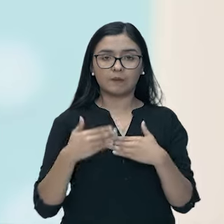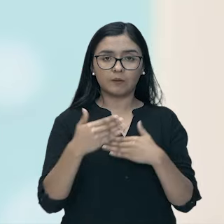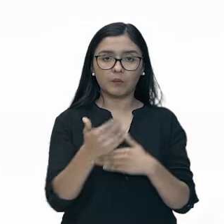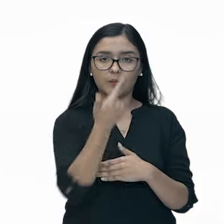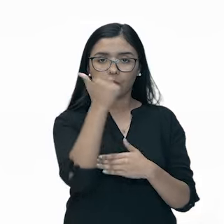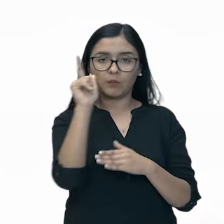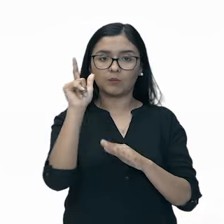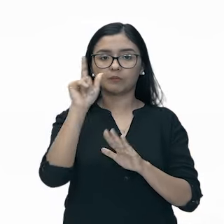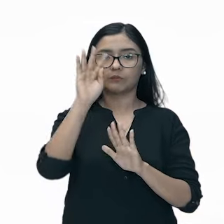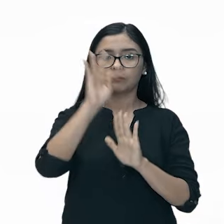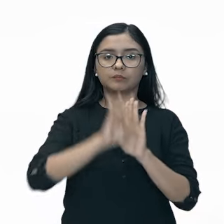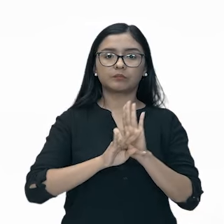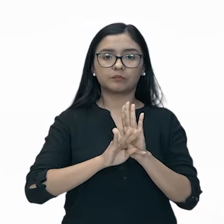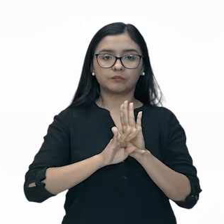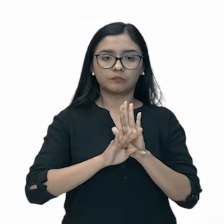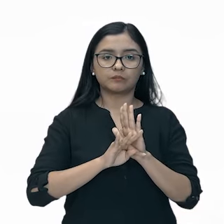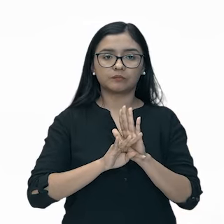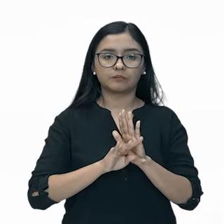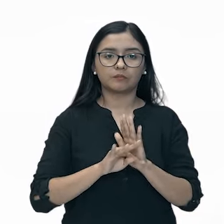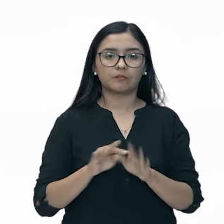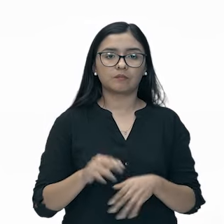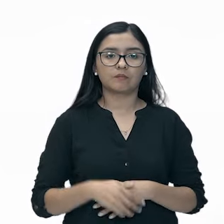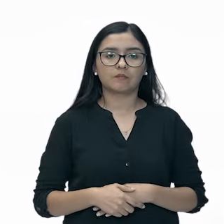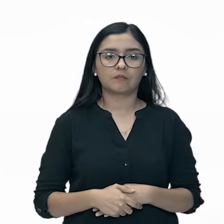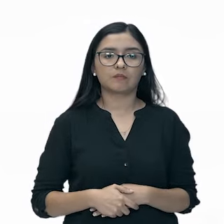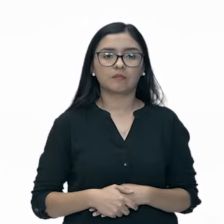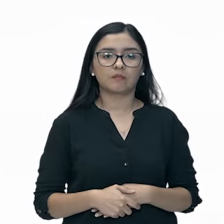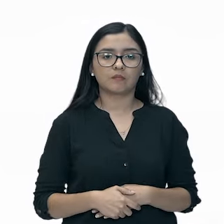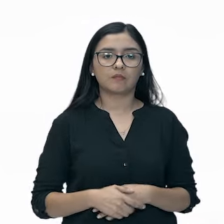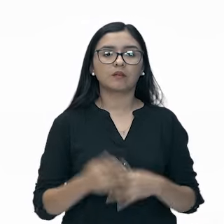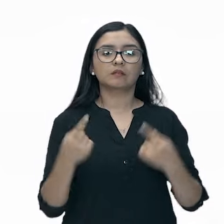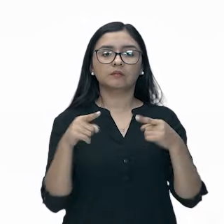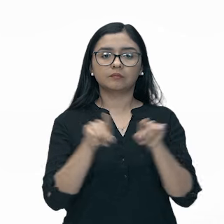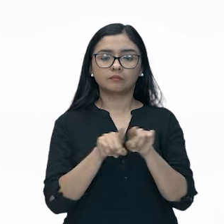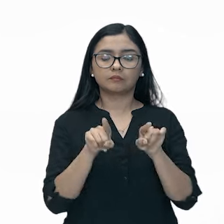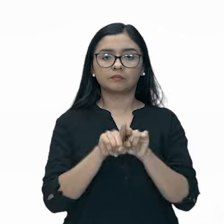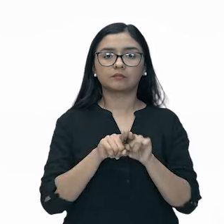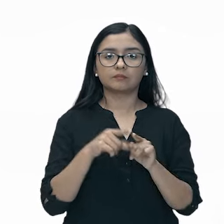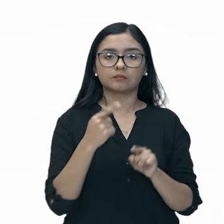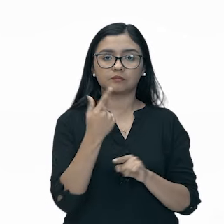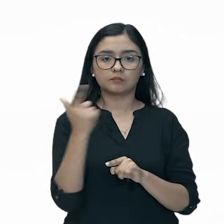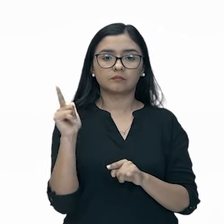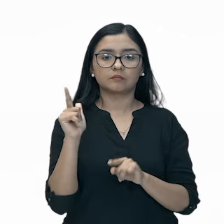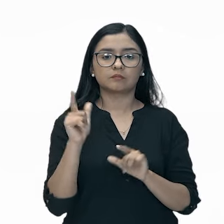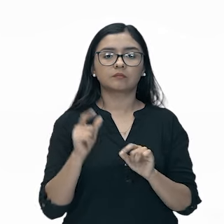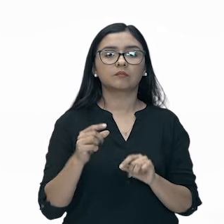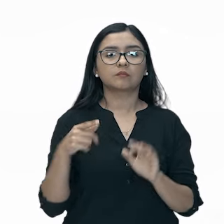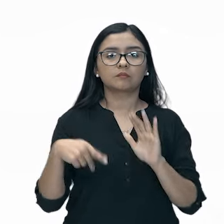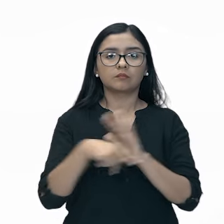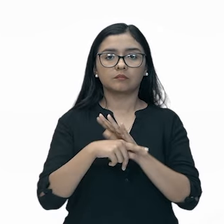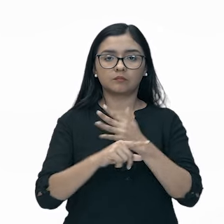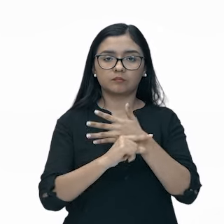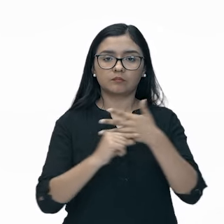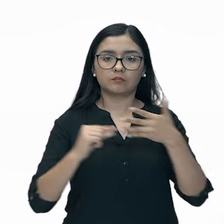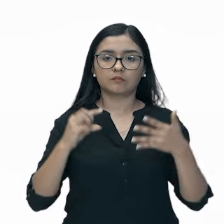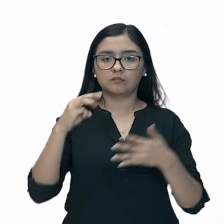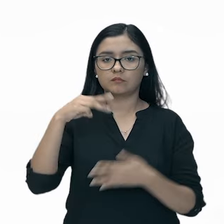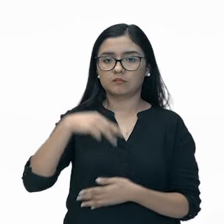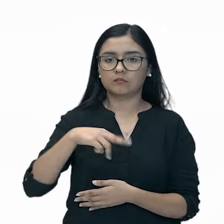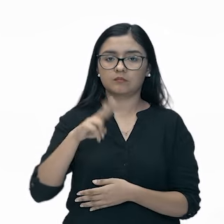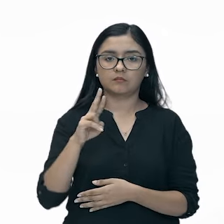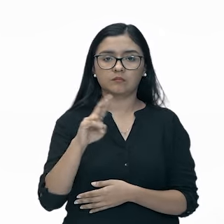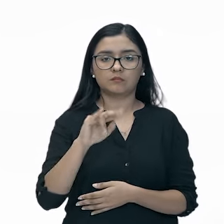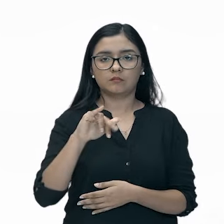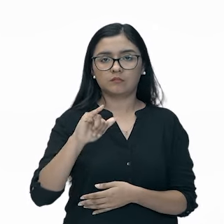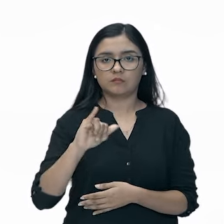texto Olha o que diz o próximo texto canção do exílio também só que agora é de Murilo Mendes veja